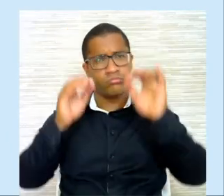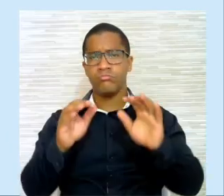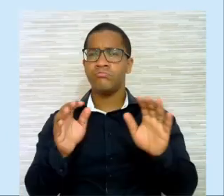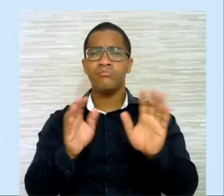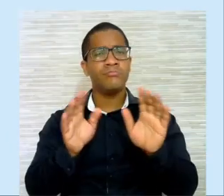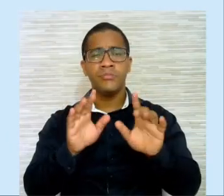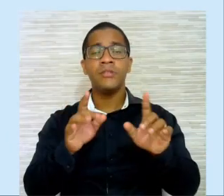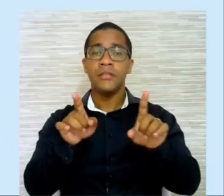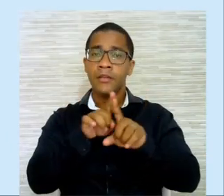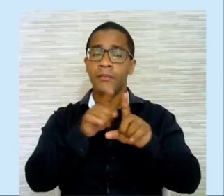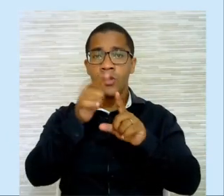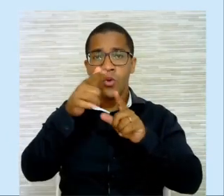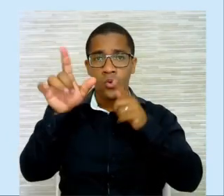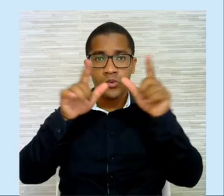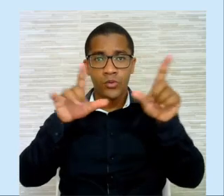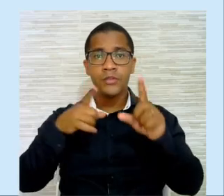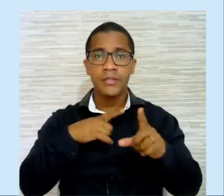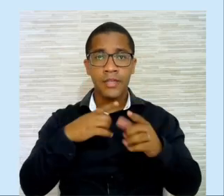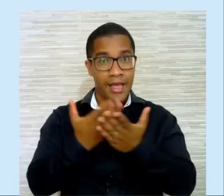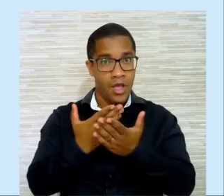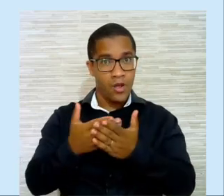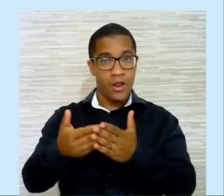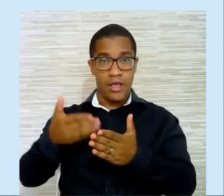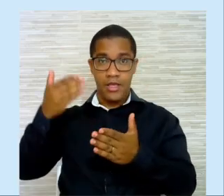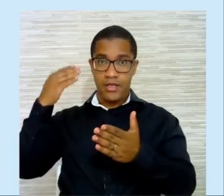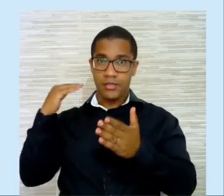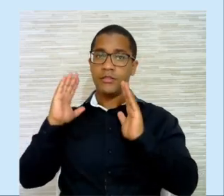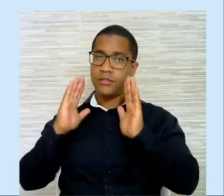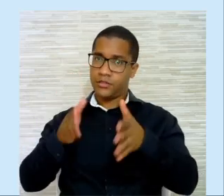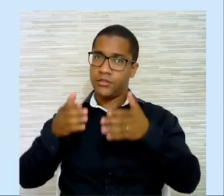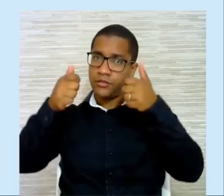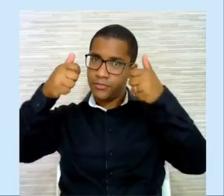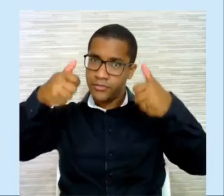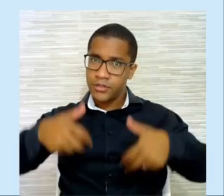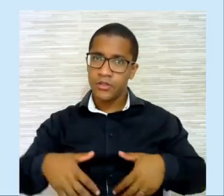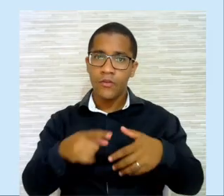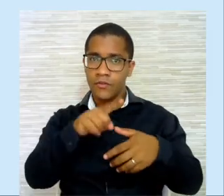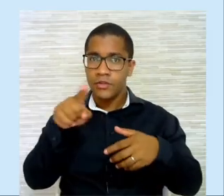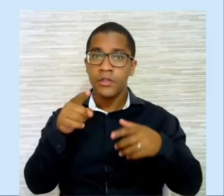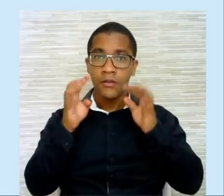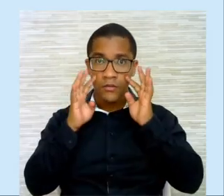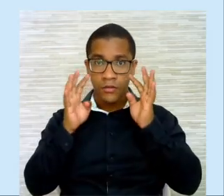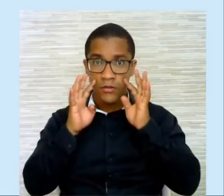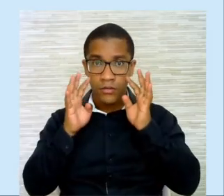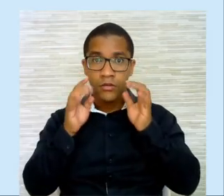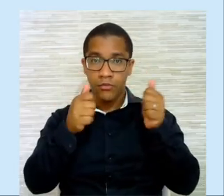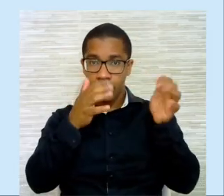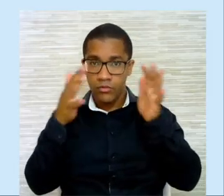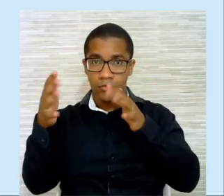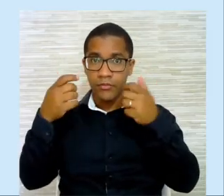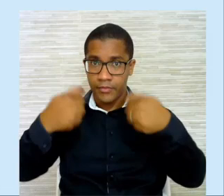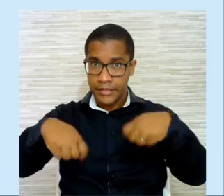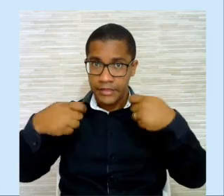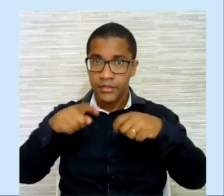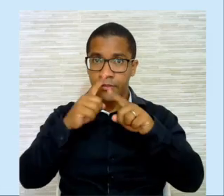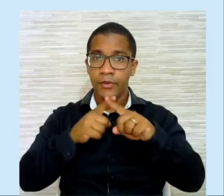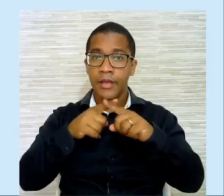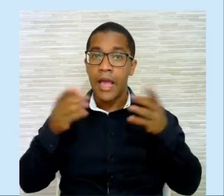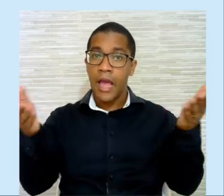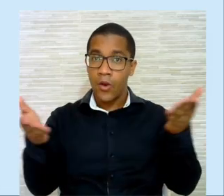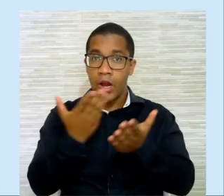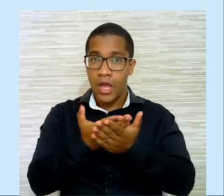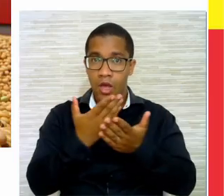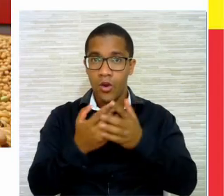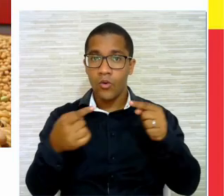animais, conforme vimos na aula anterior. É interessante que você assista a aula anterior, porque essa é a continuidade, ok? Sexto